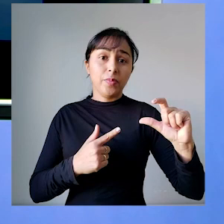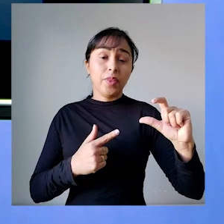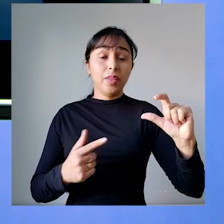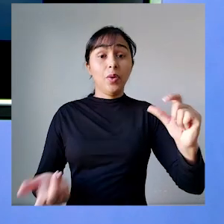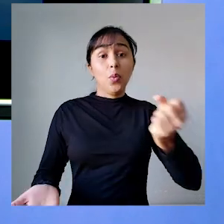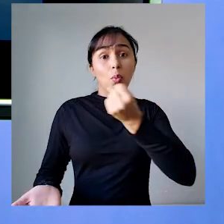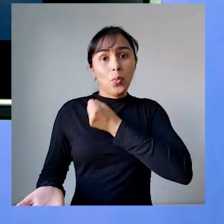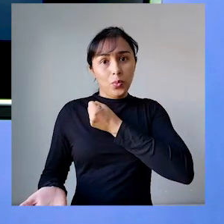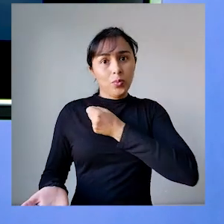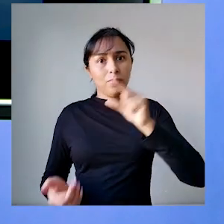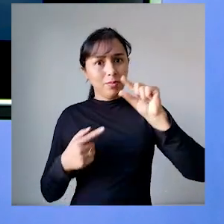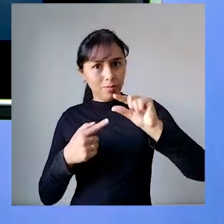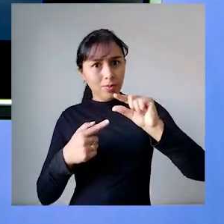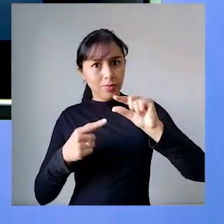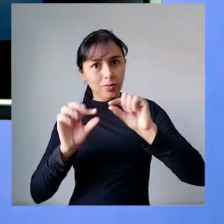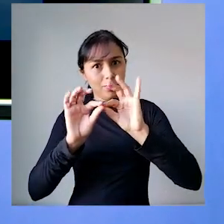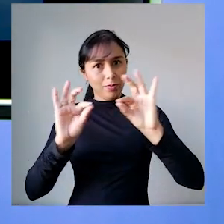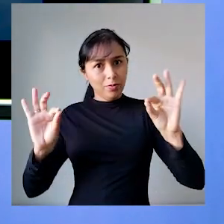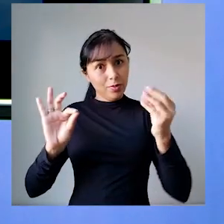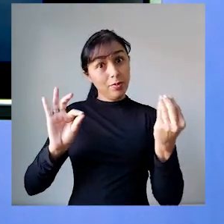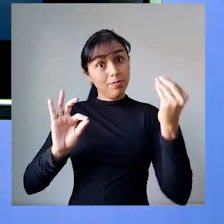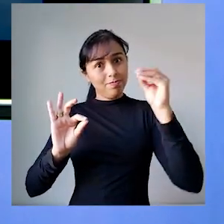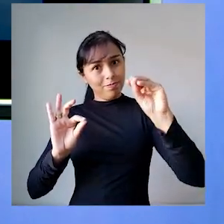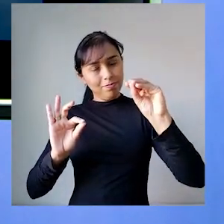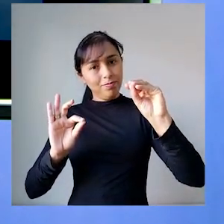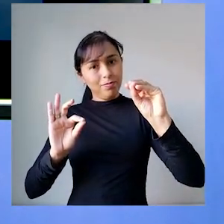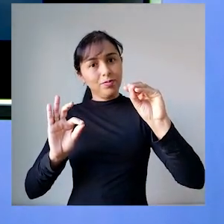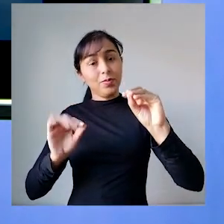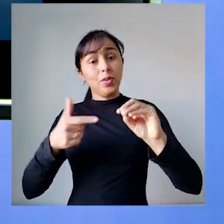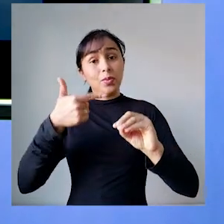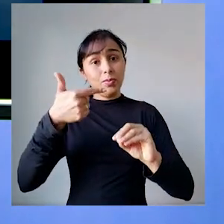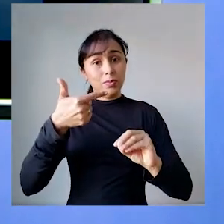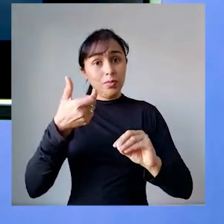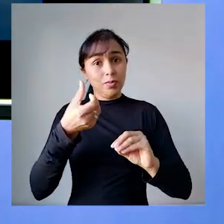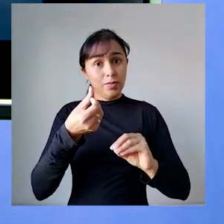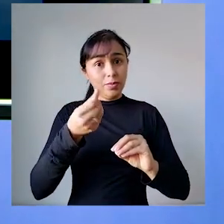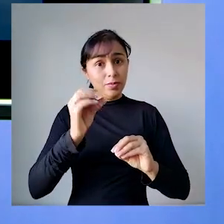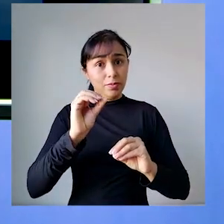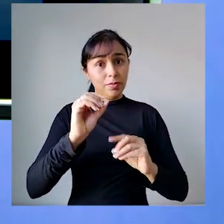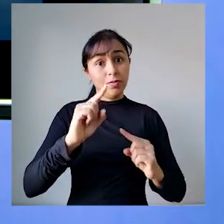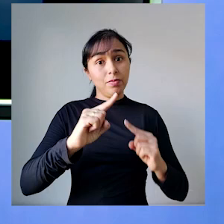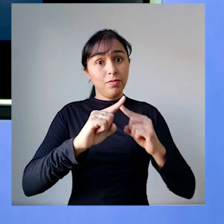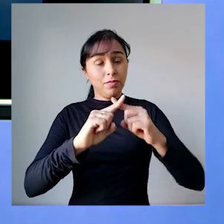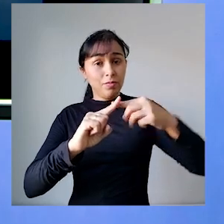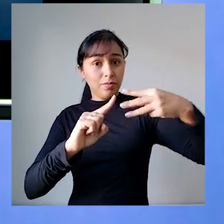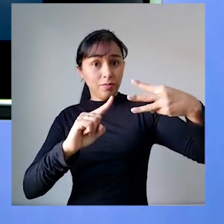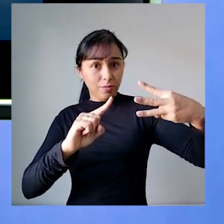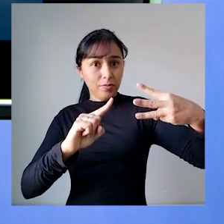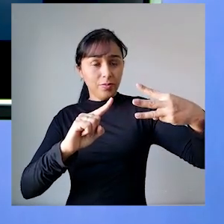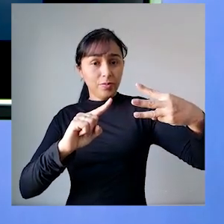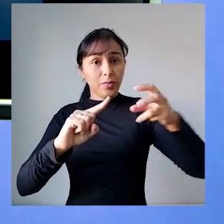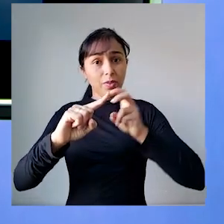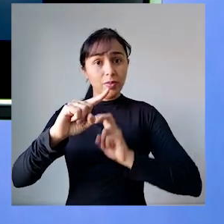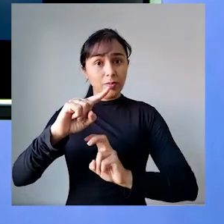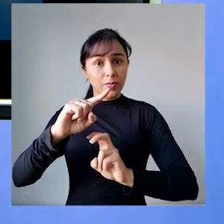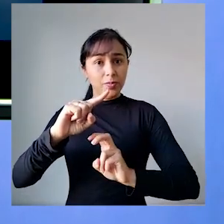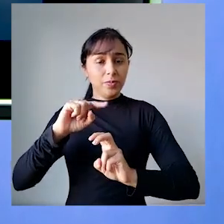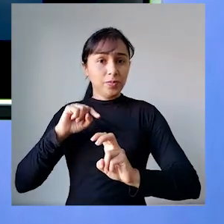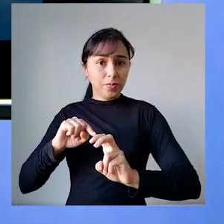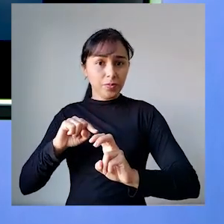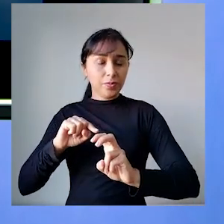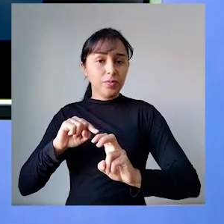números vão para cima. Então, 3 vai para cima e o 5 fica na parte de baixo,